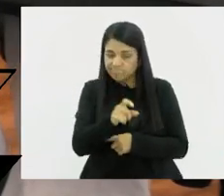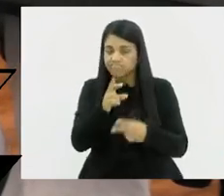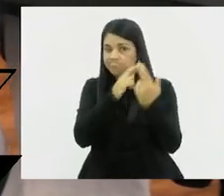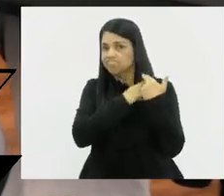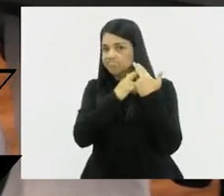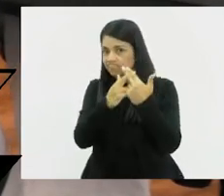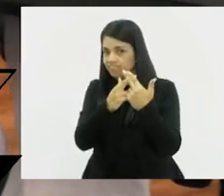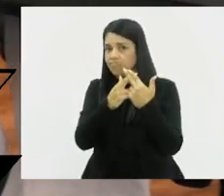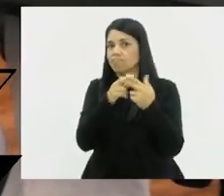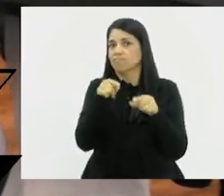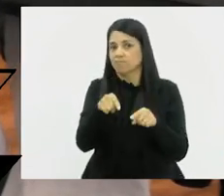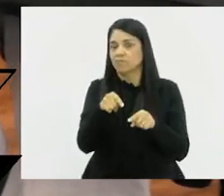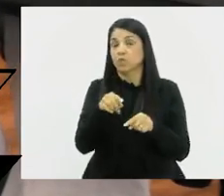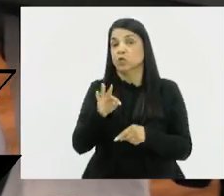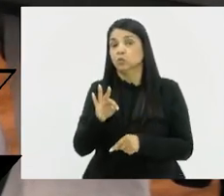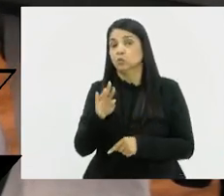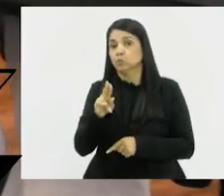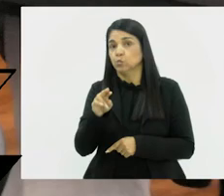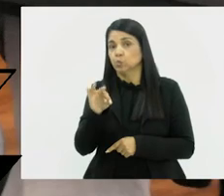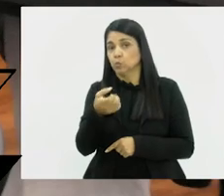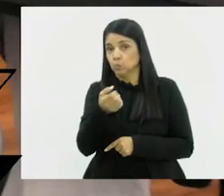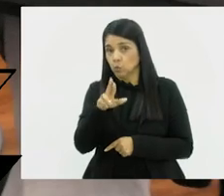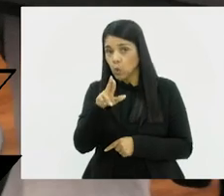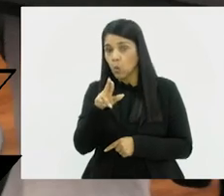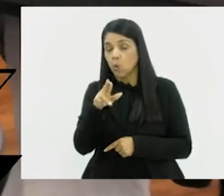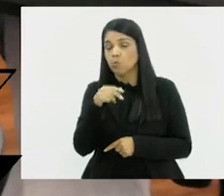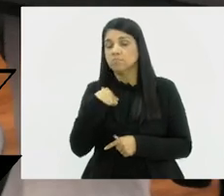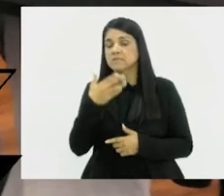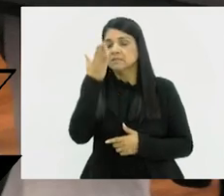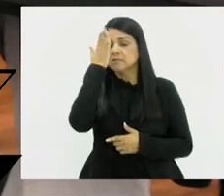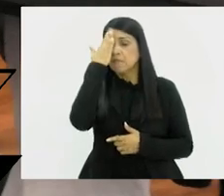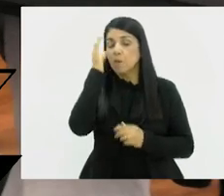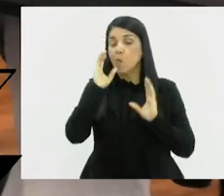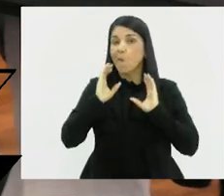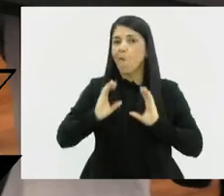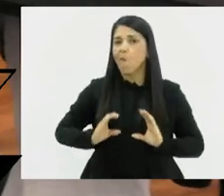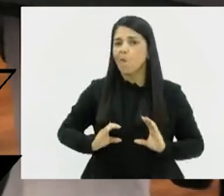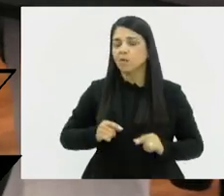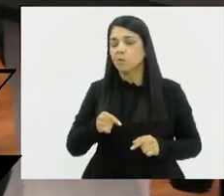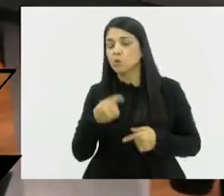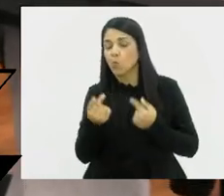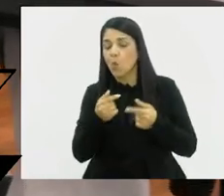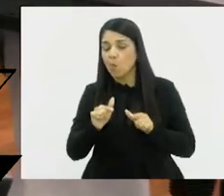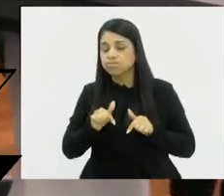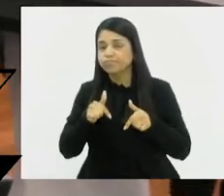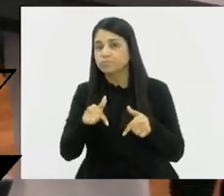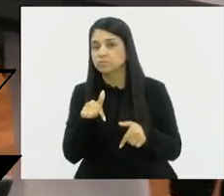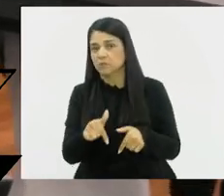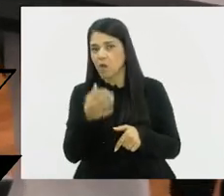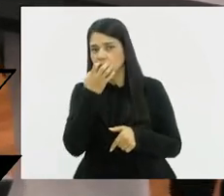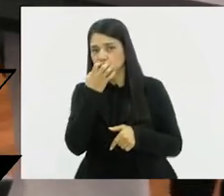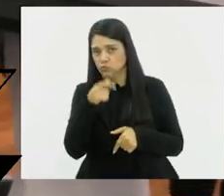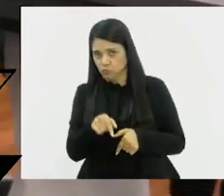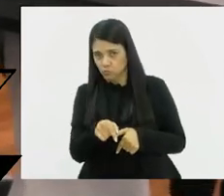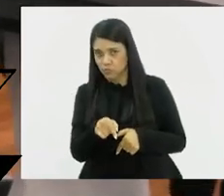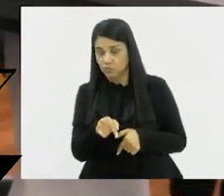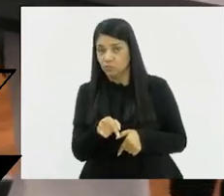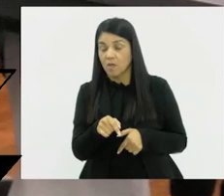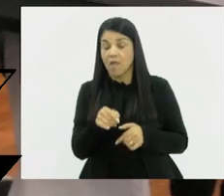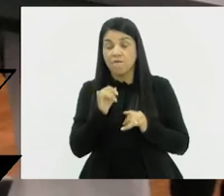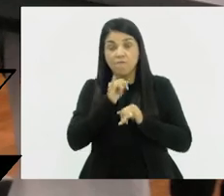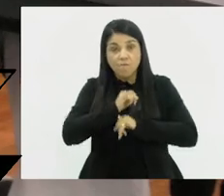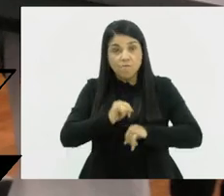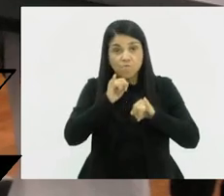animal, o tutor, como o pessoal fala hoje, saber como se comportar, o que fazer. Eu acho que a informação,